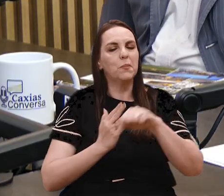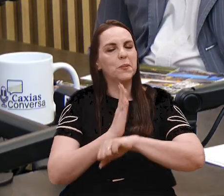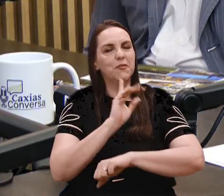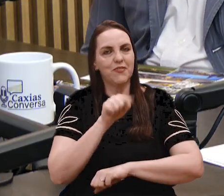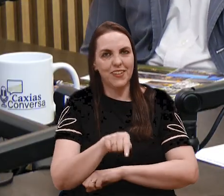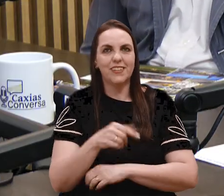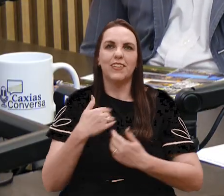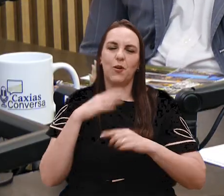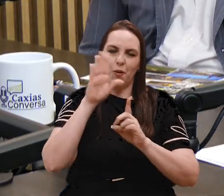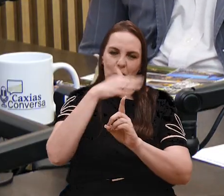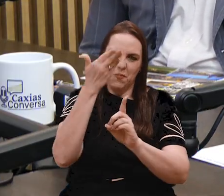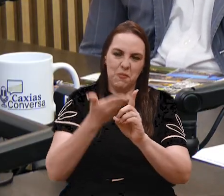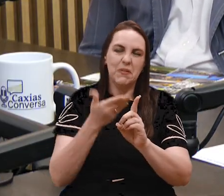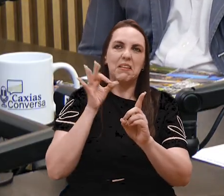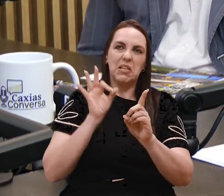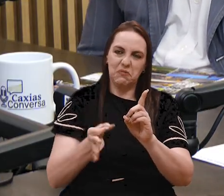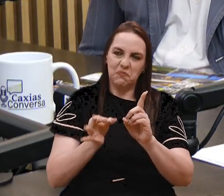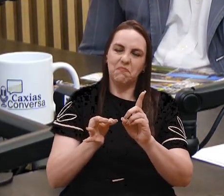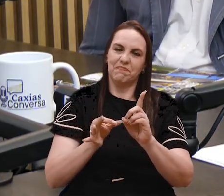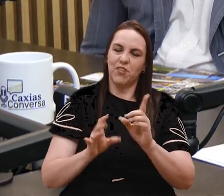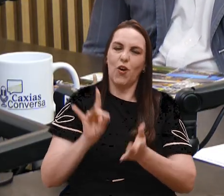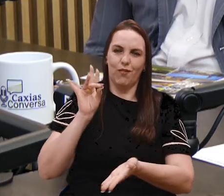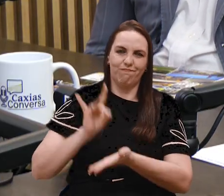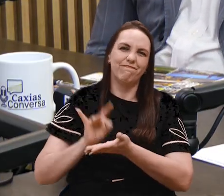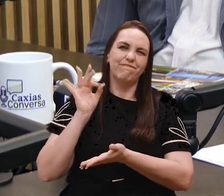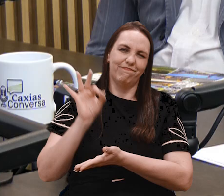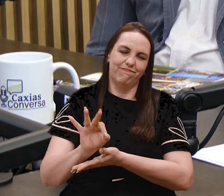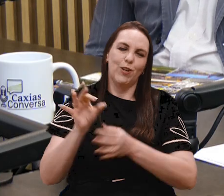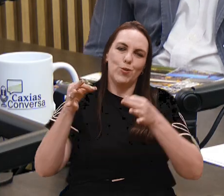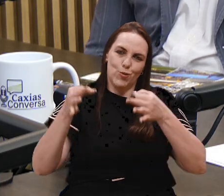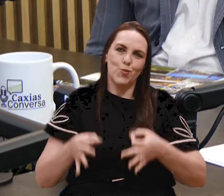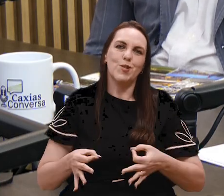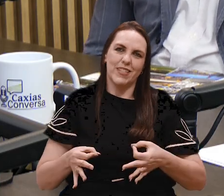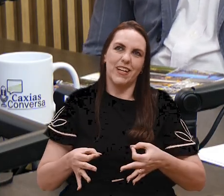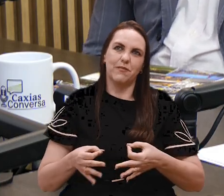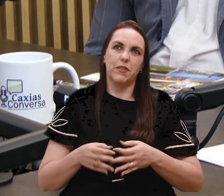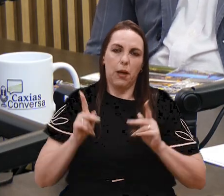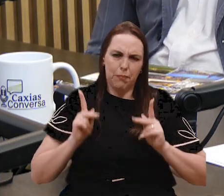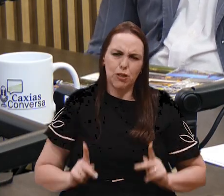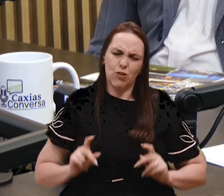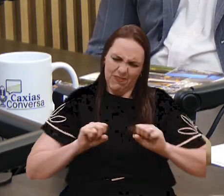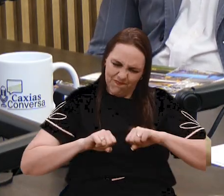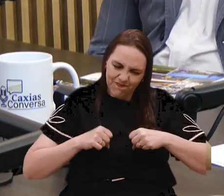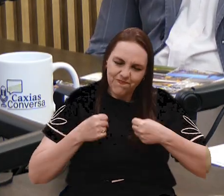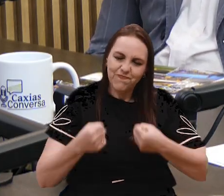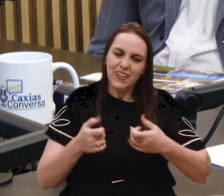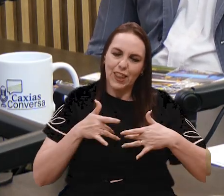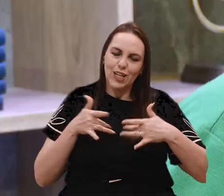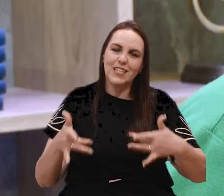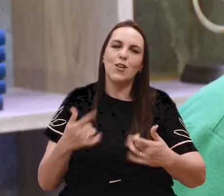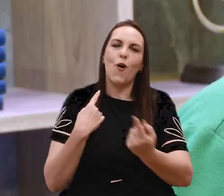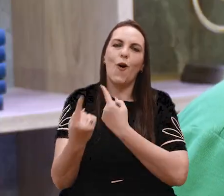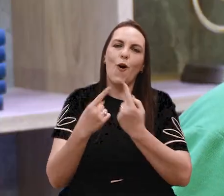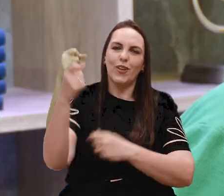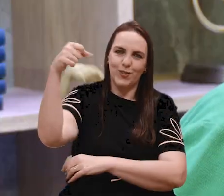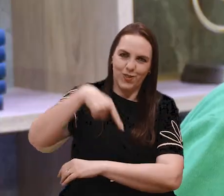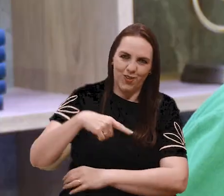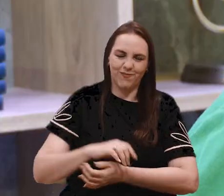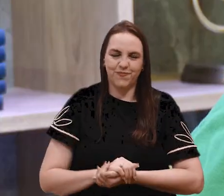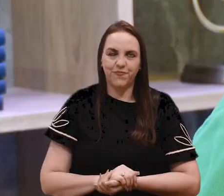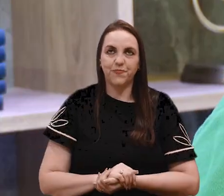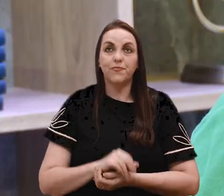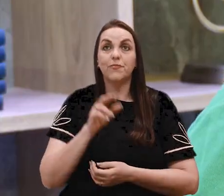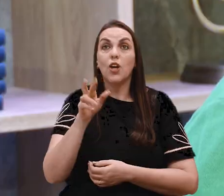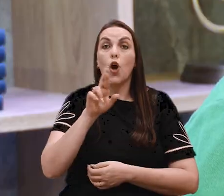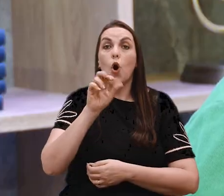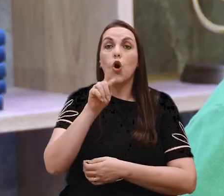que é uma homenagem legítima, justa, a alguém que trabalhou tanto pela Rota do Sol. Rogério Rodrigues, do MOB